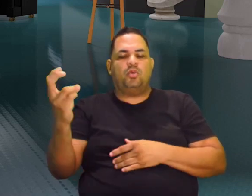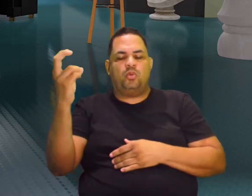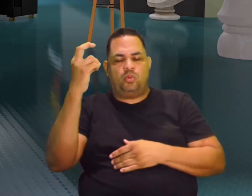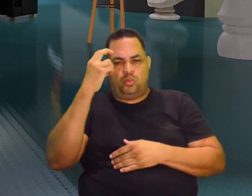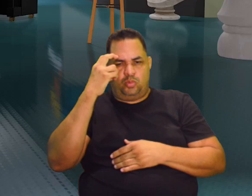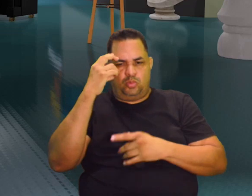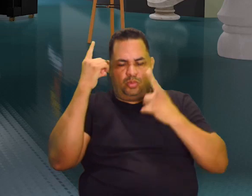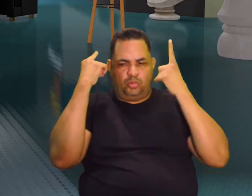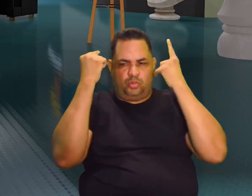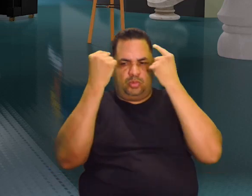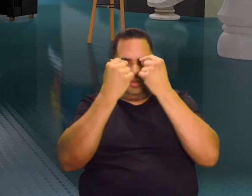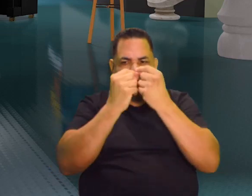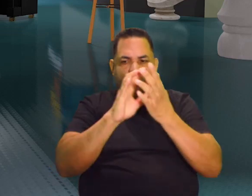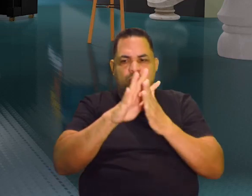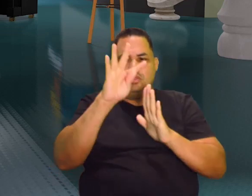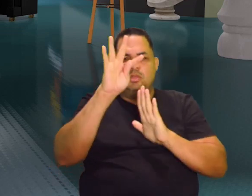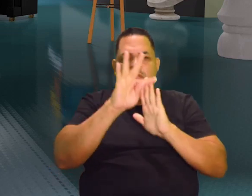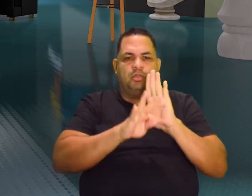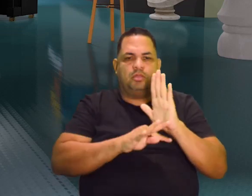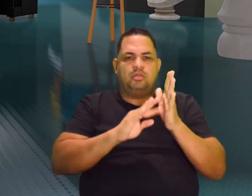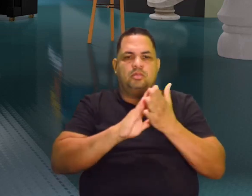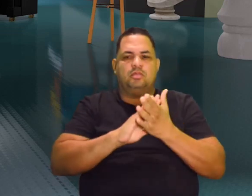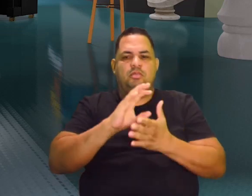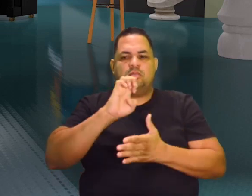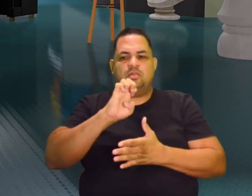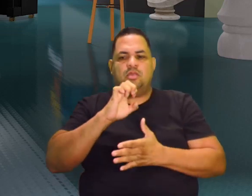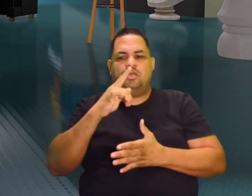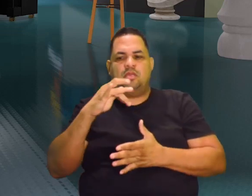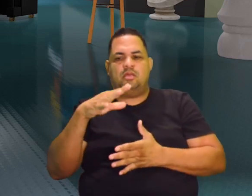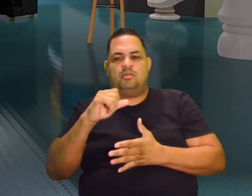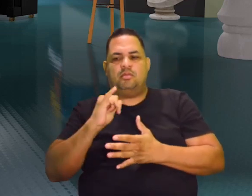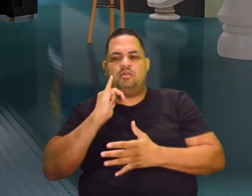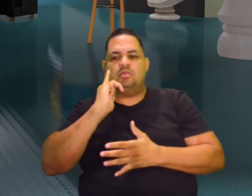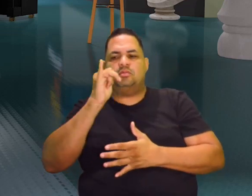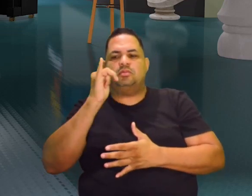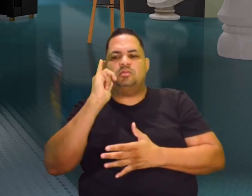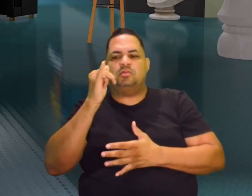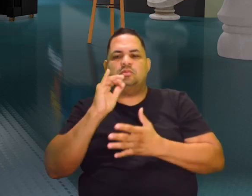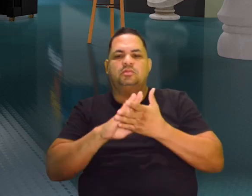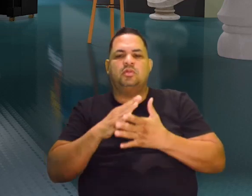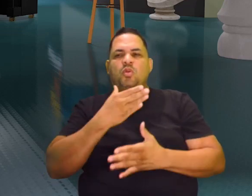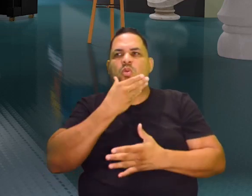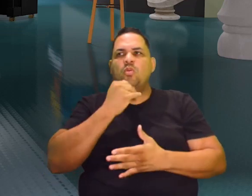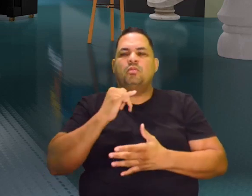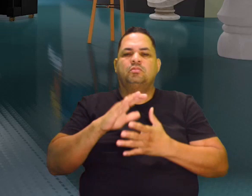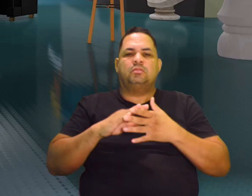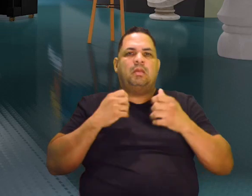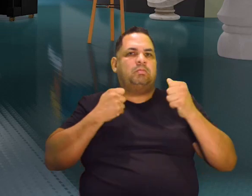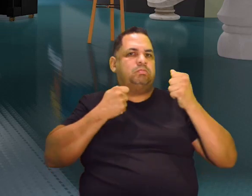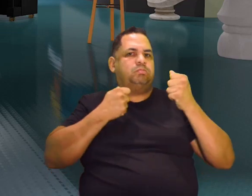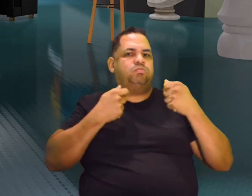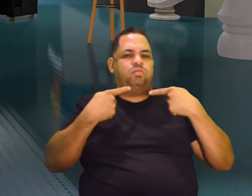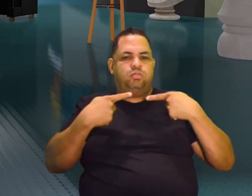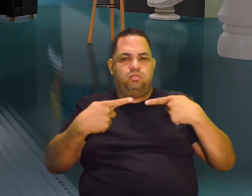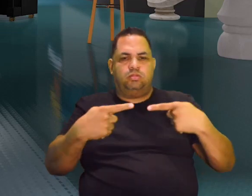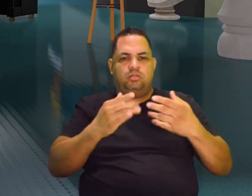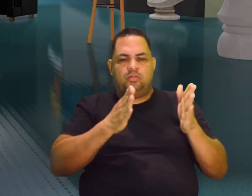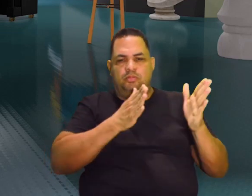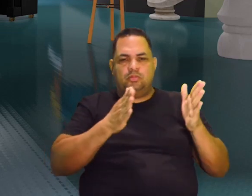né, épicos, né, que contavam as histórias dos heróis de guerra. No período